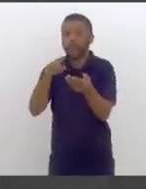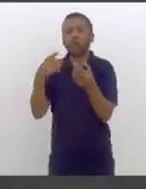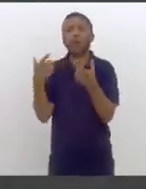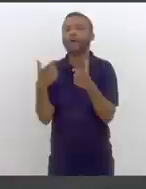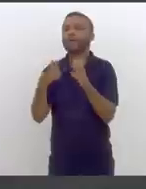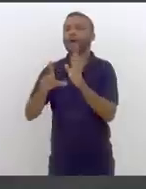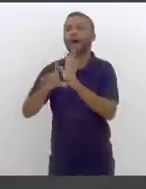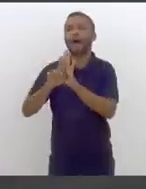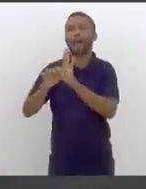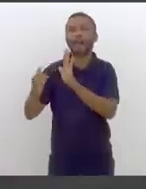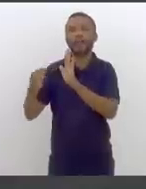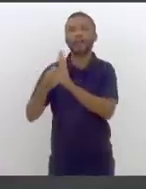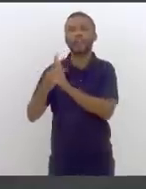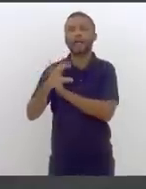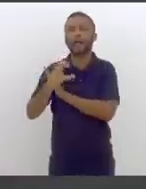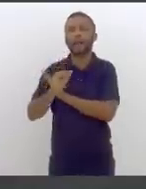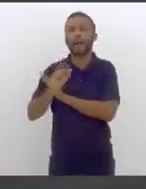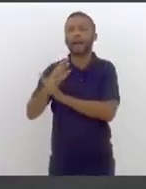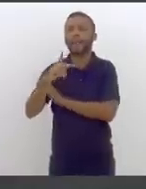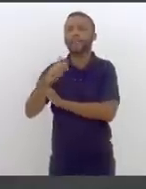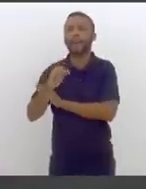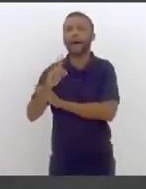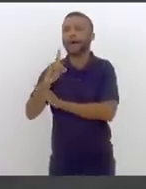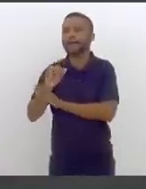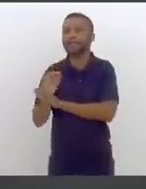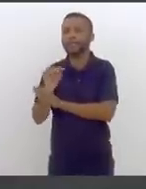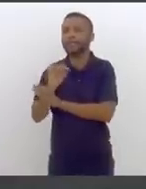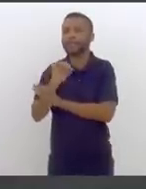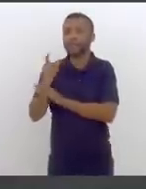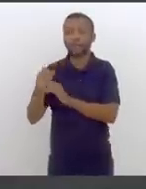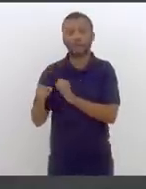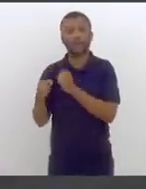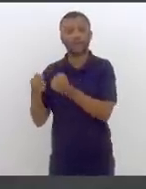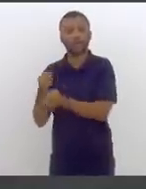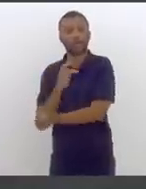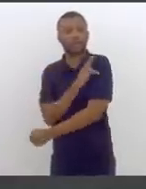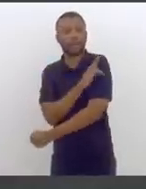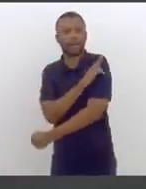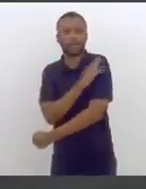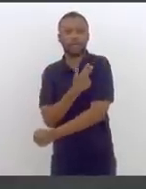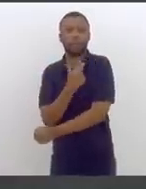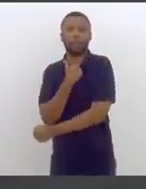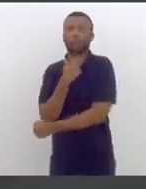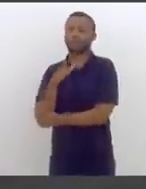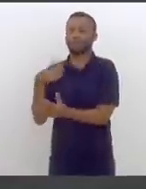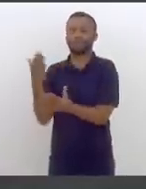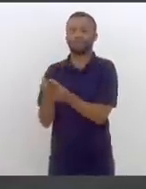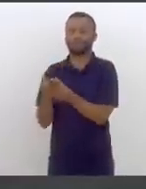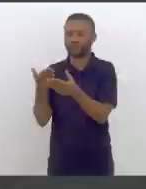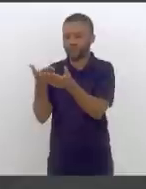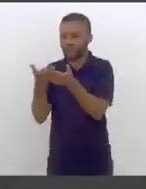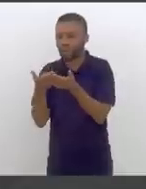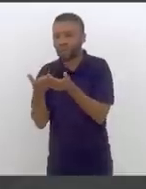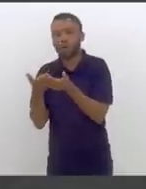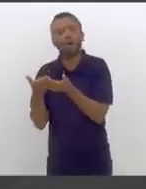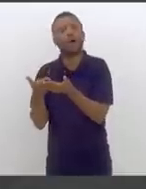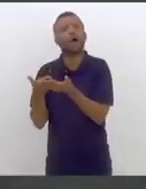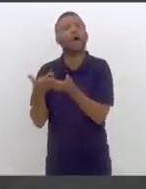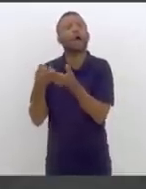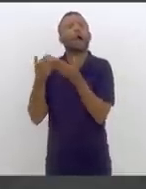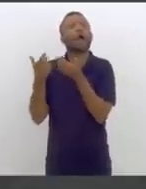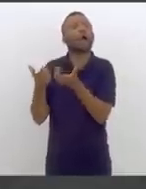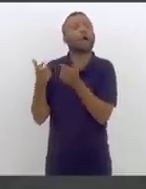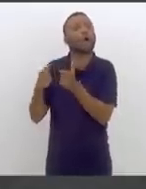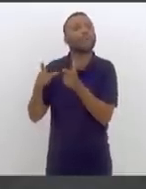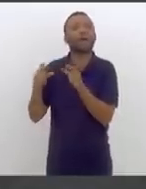da carpad se o defensor técnico ele não pode participar do processo Cadê o contraditório ampla defesa Cadê